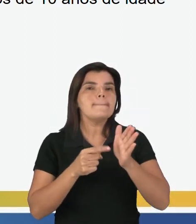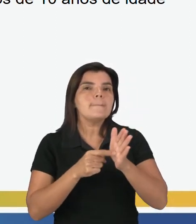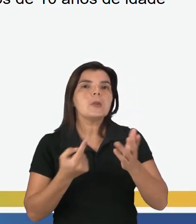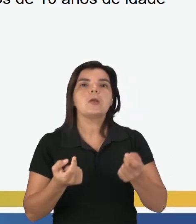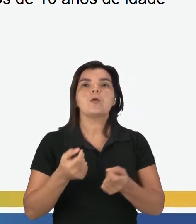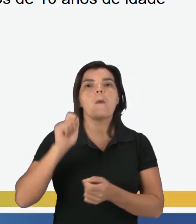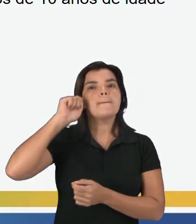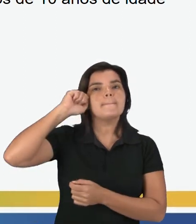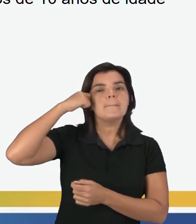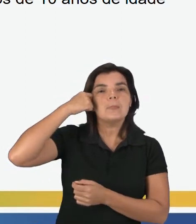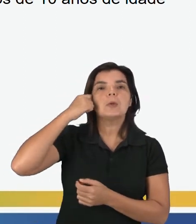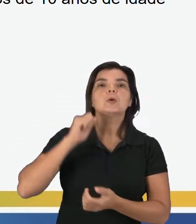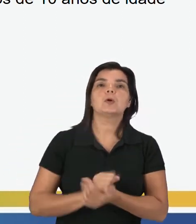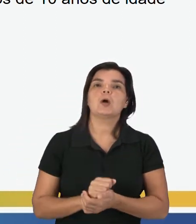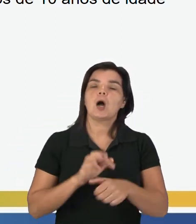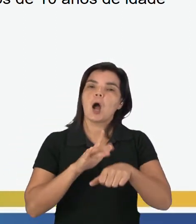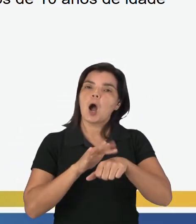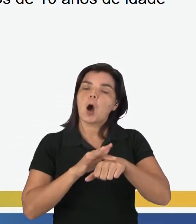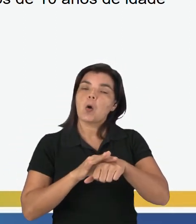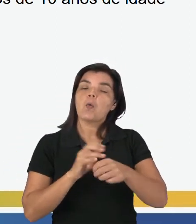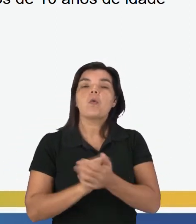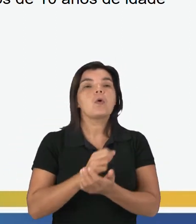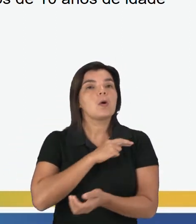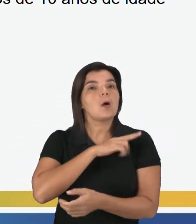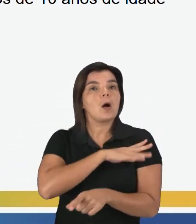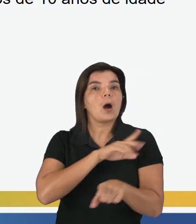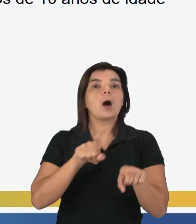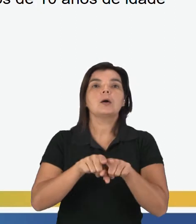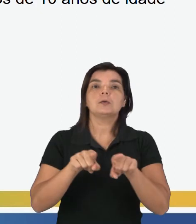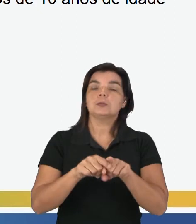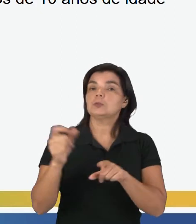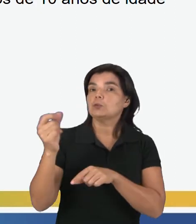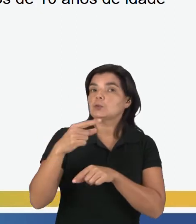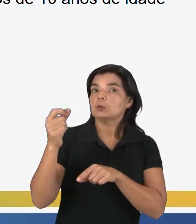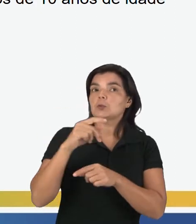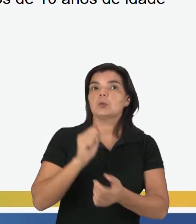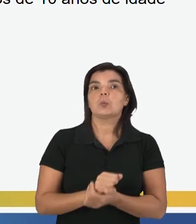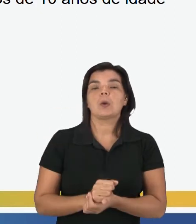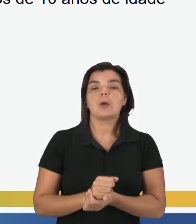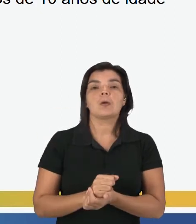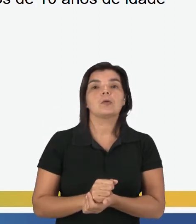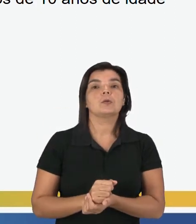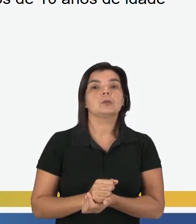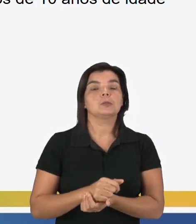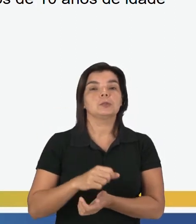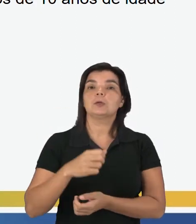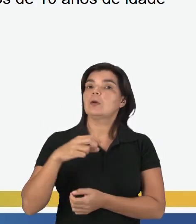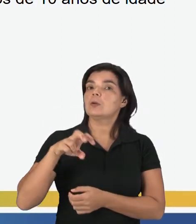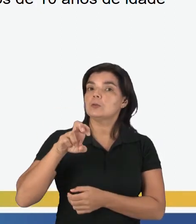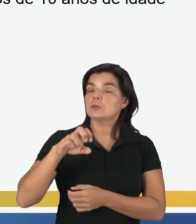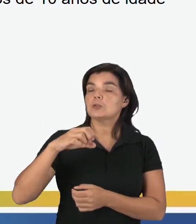branco, negro, a cor, a raça, nós temos aí de azul, a mesma faixa etária, 5 a